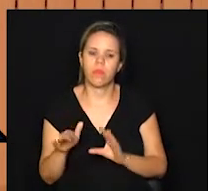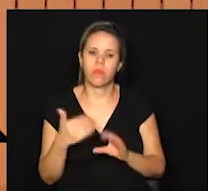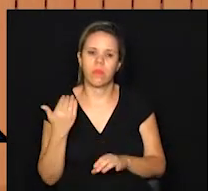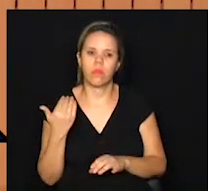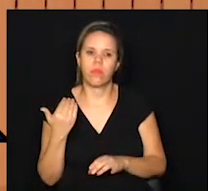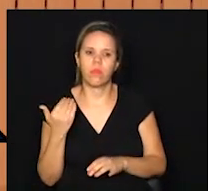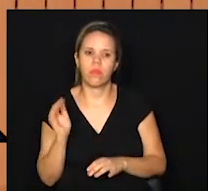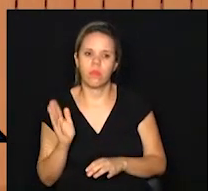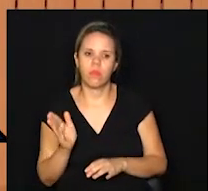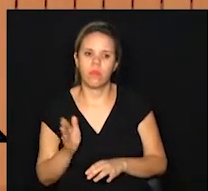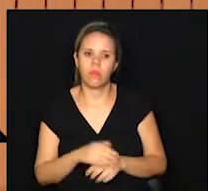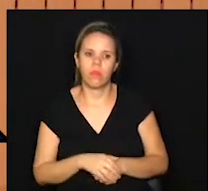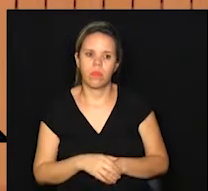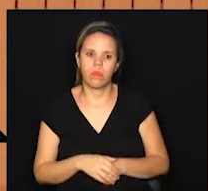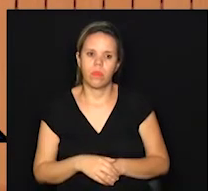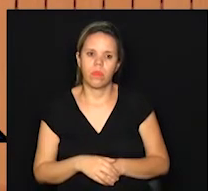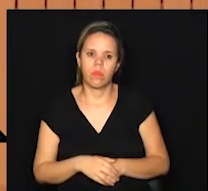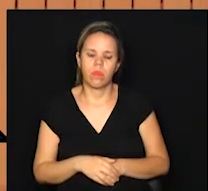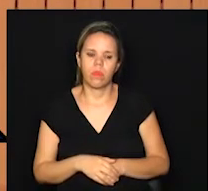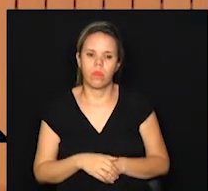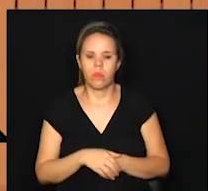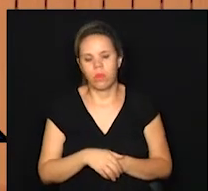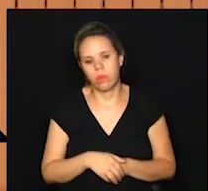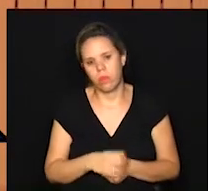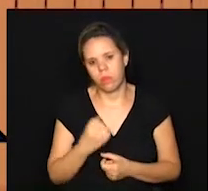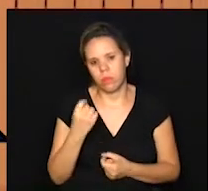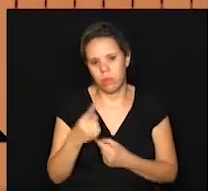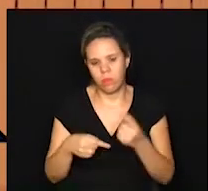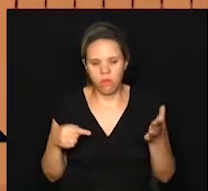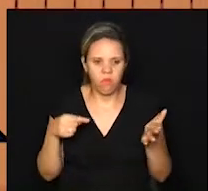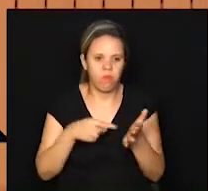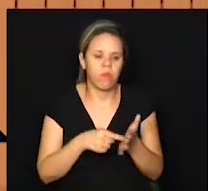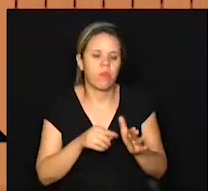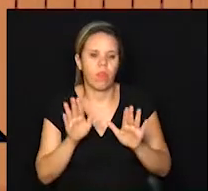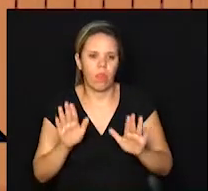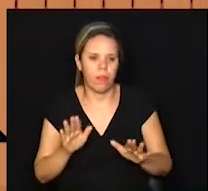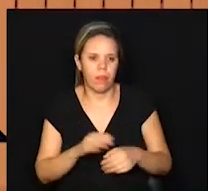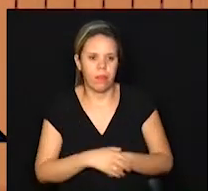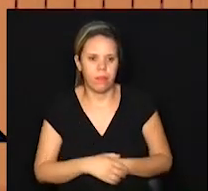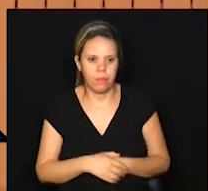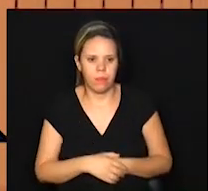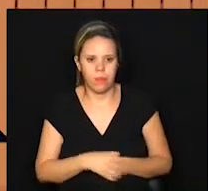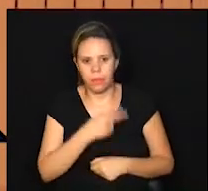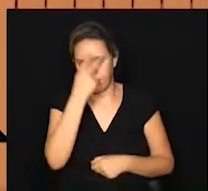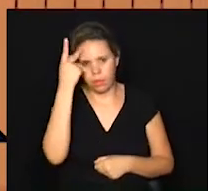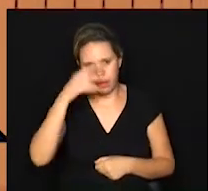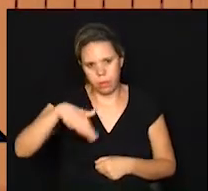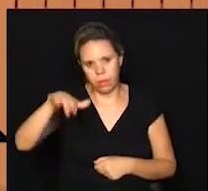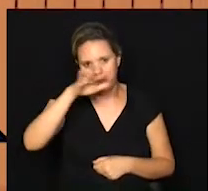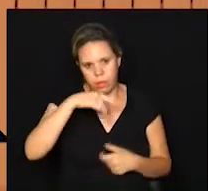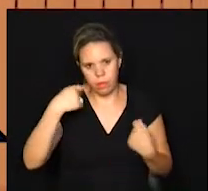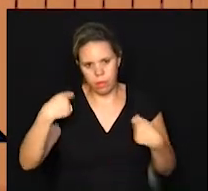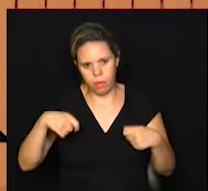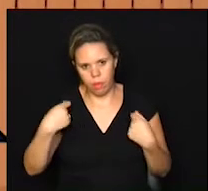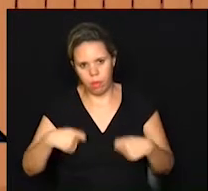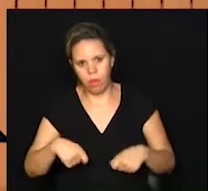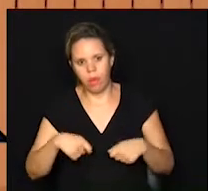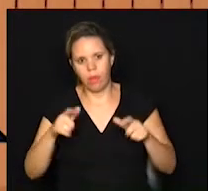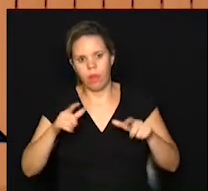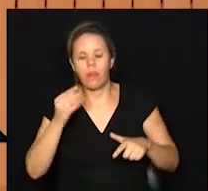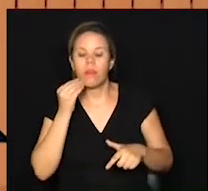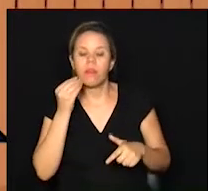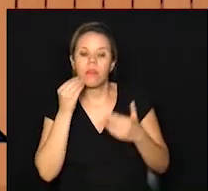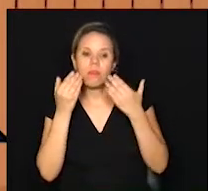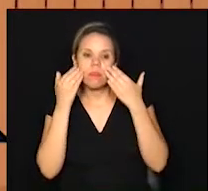recebemos algumas denúncias, porém, as pessoas elas precisam de um espaço para